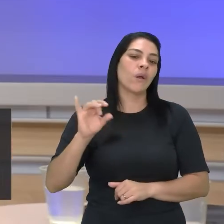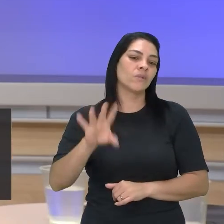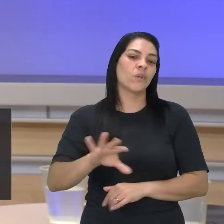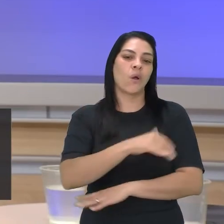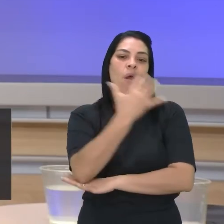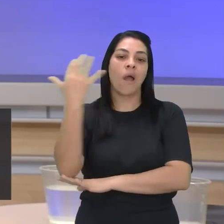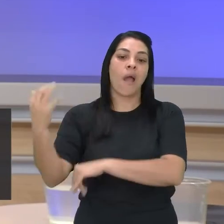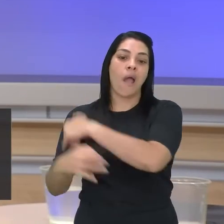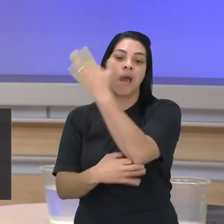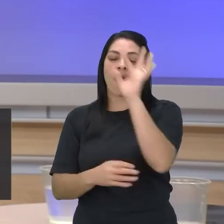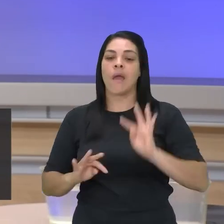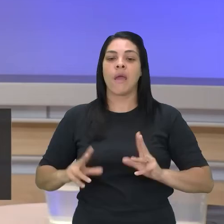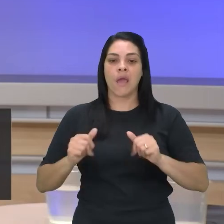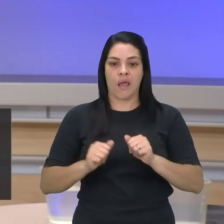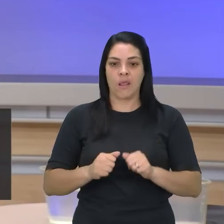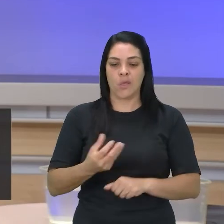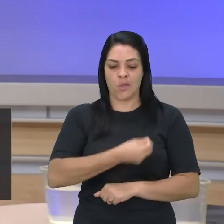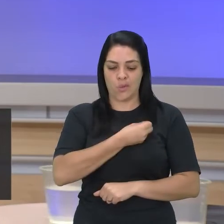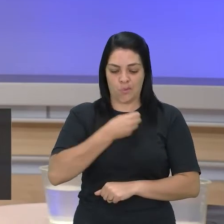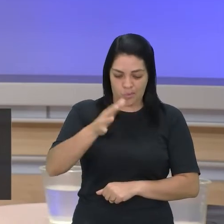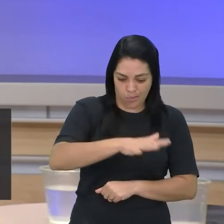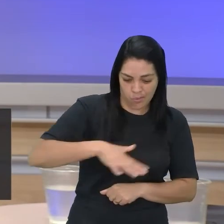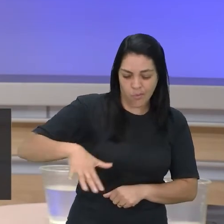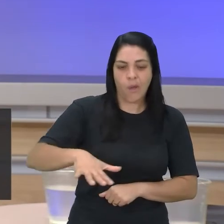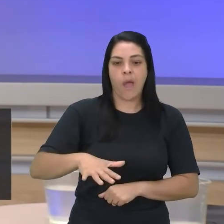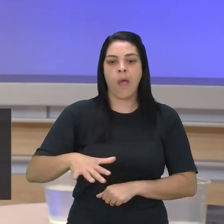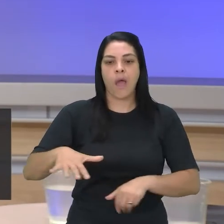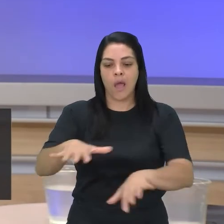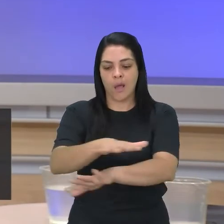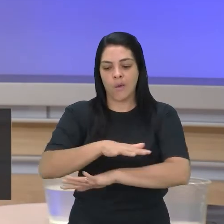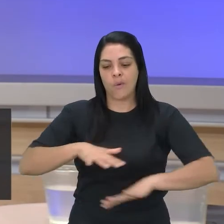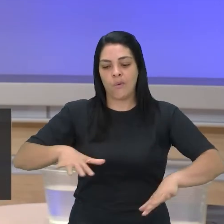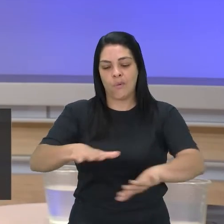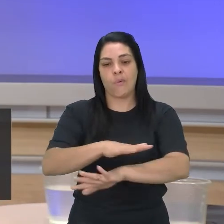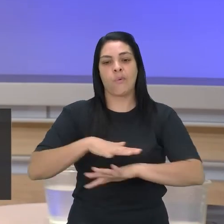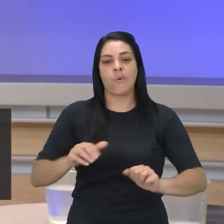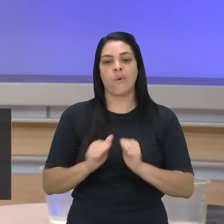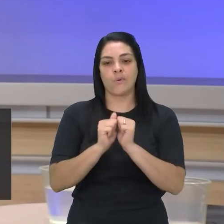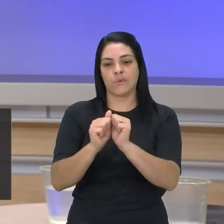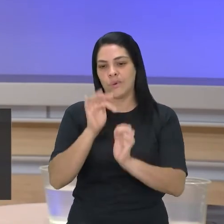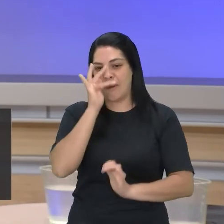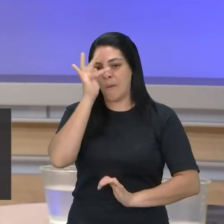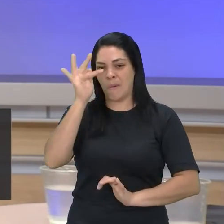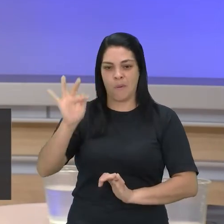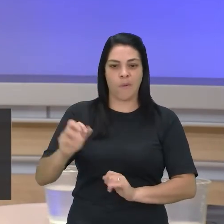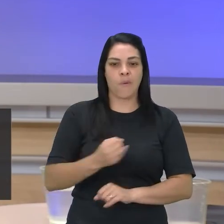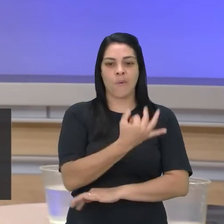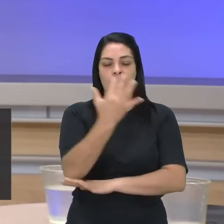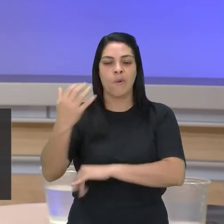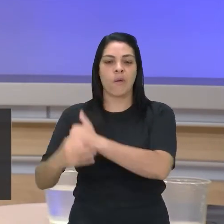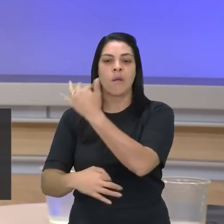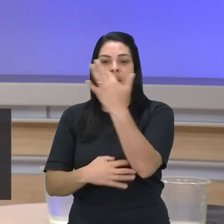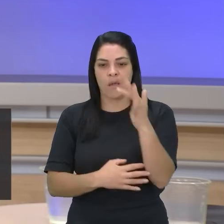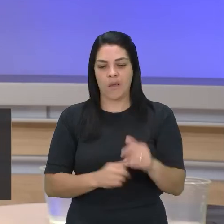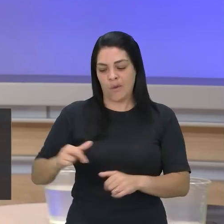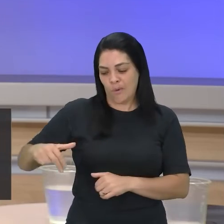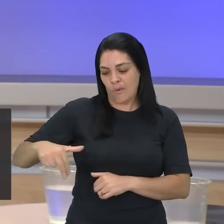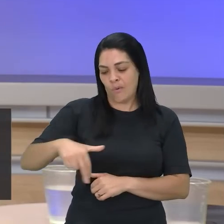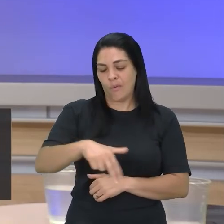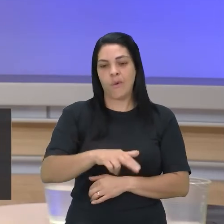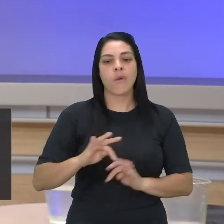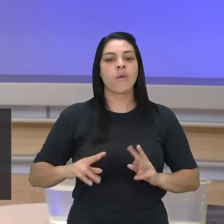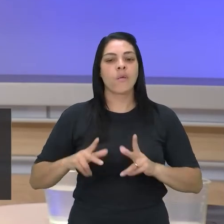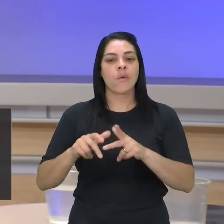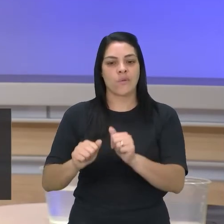é toda a biodiversidade que, junto com as plantas, vão se aproximando, né? São os insetos, são as